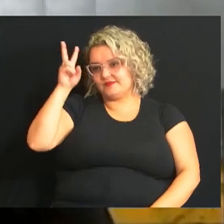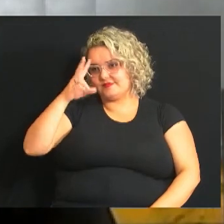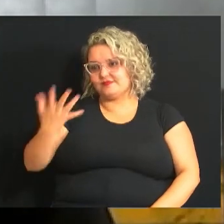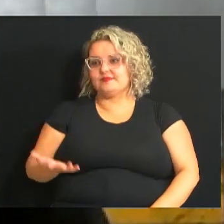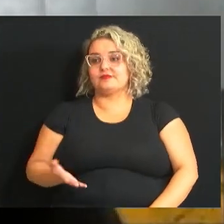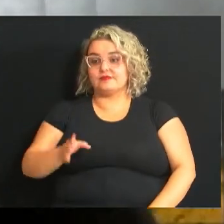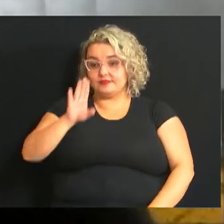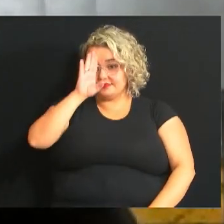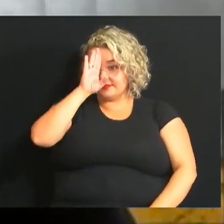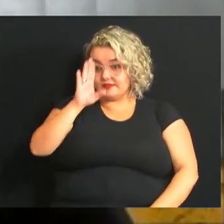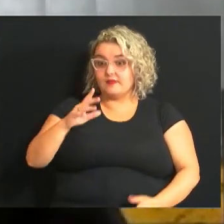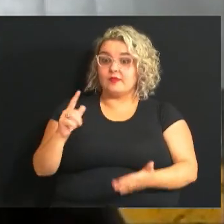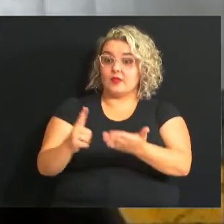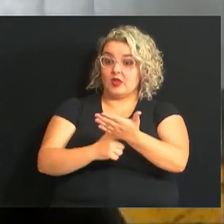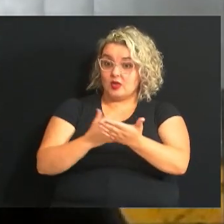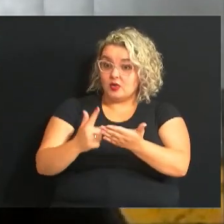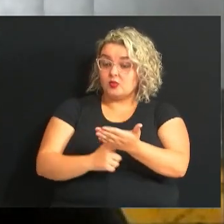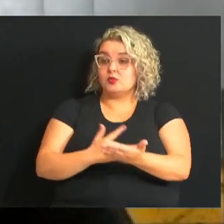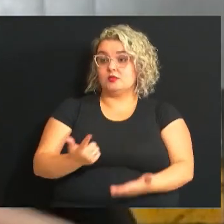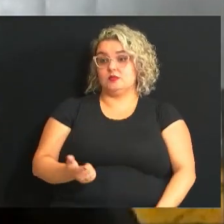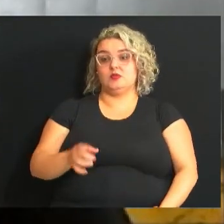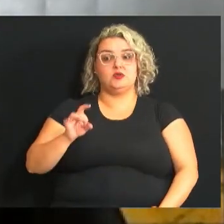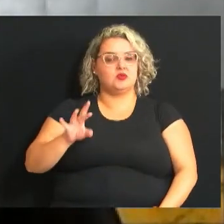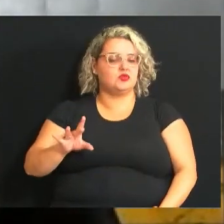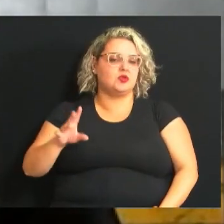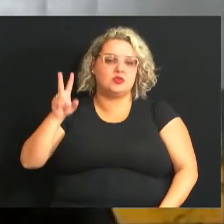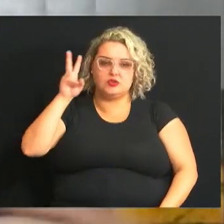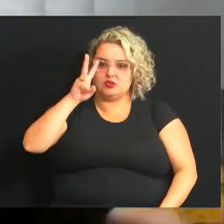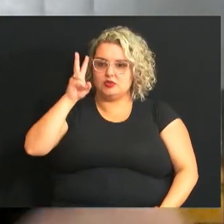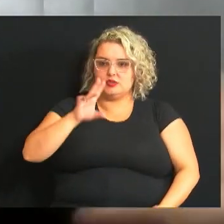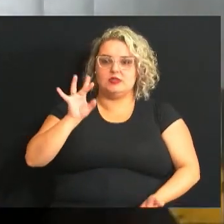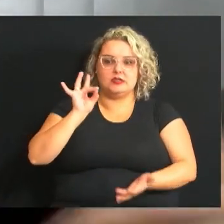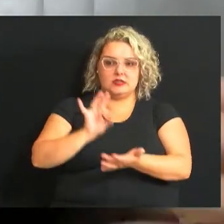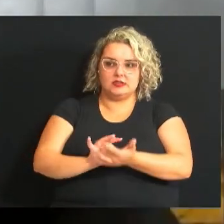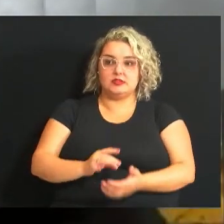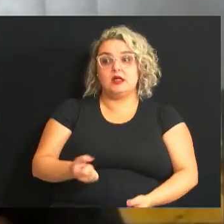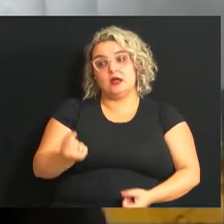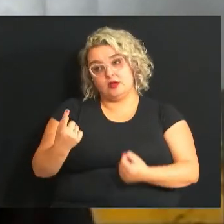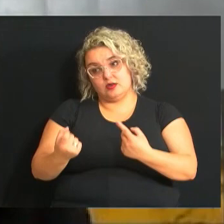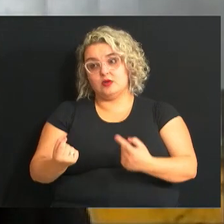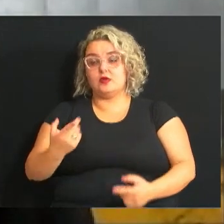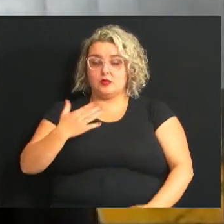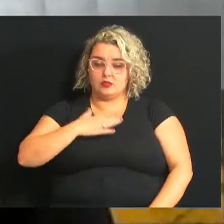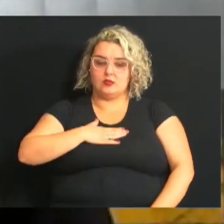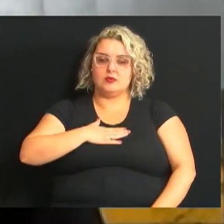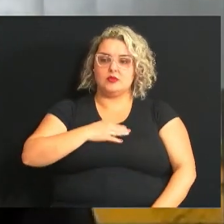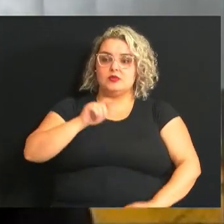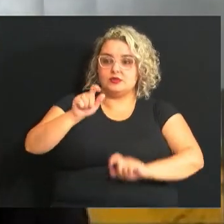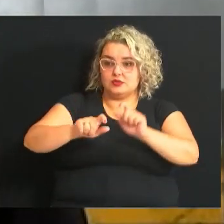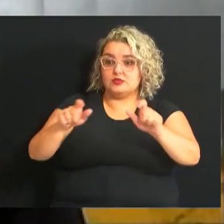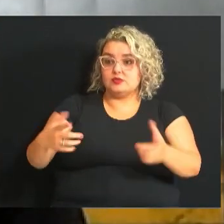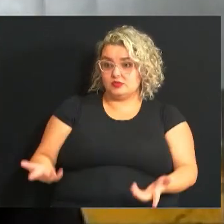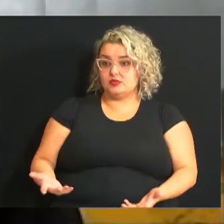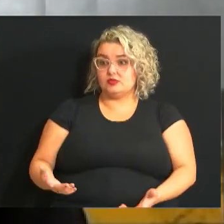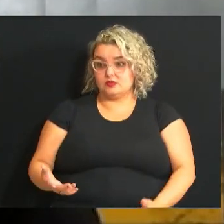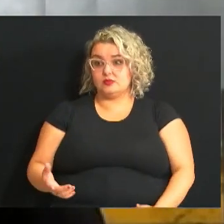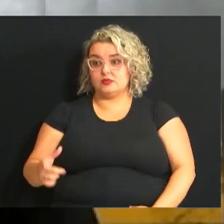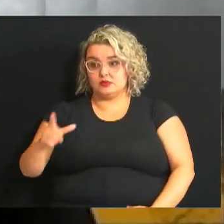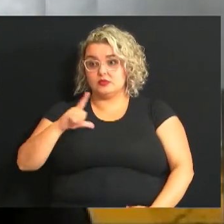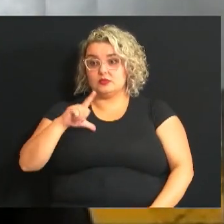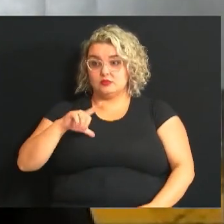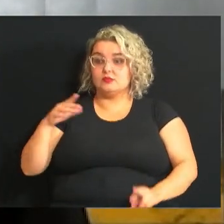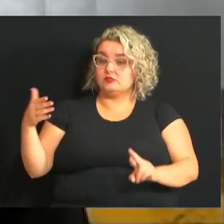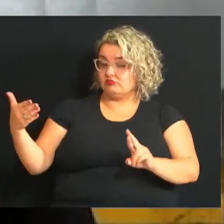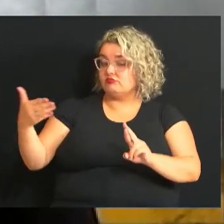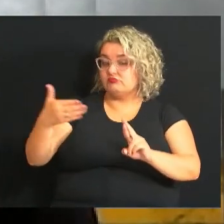o livro, de fato, ele só tem histórias reais, né? Algumas minhas e de pessoas, assim, que eu tenho como referência e que